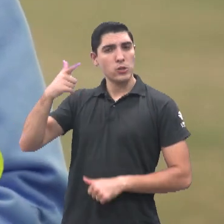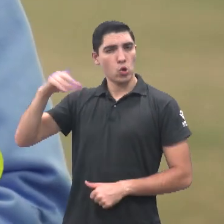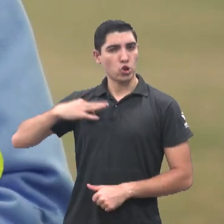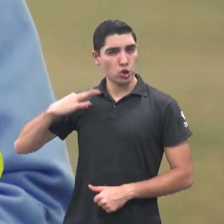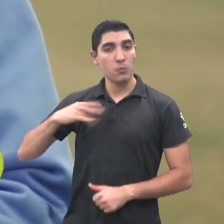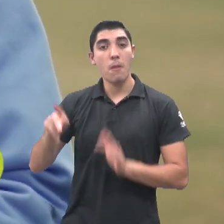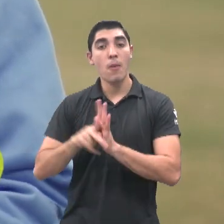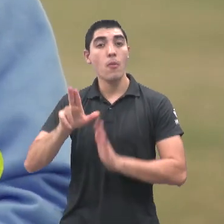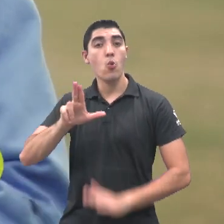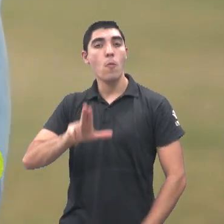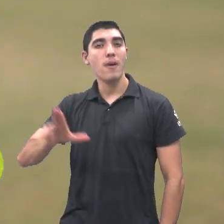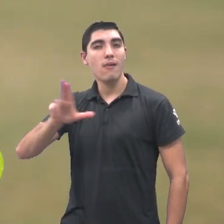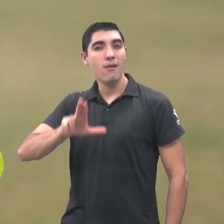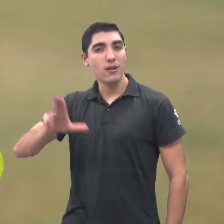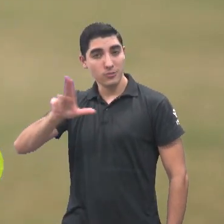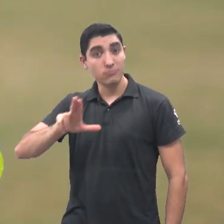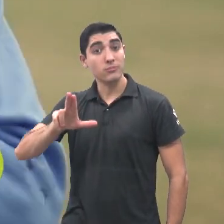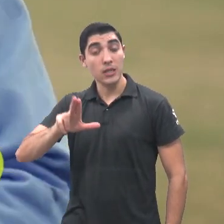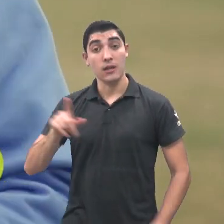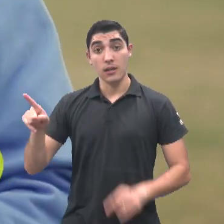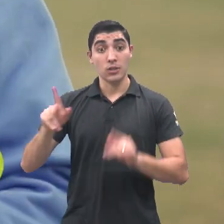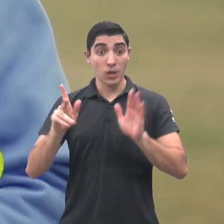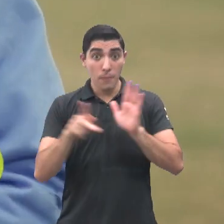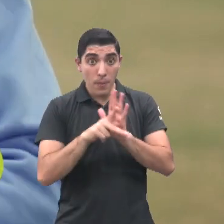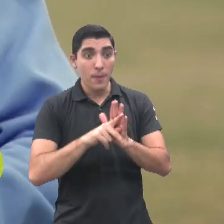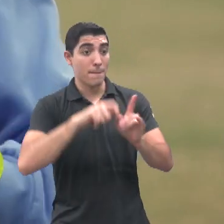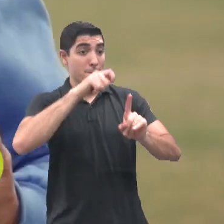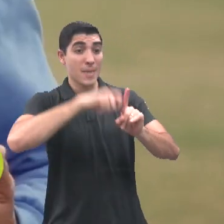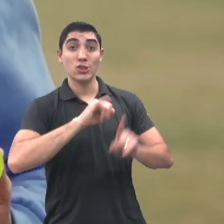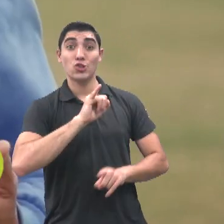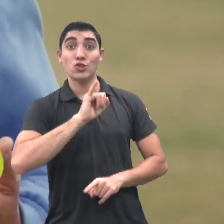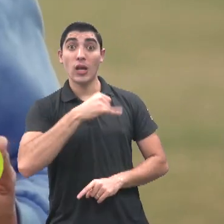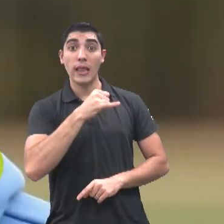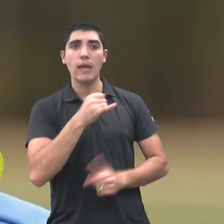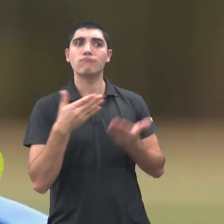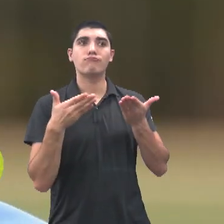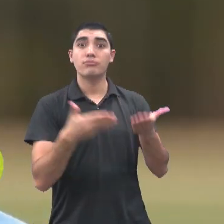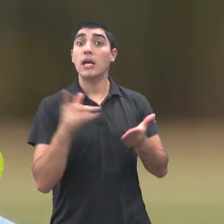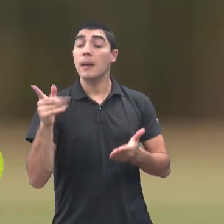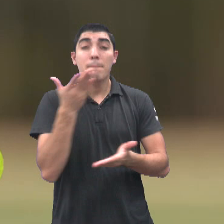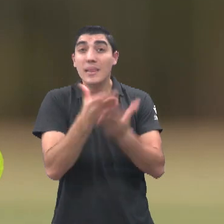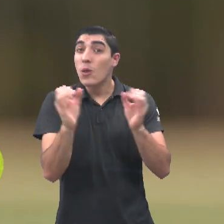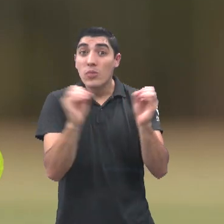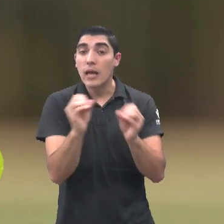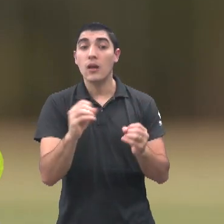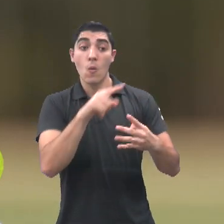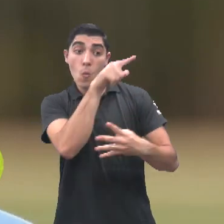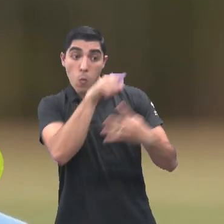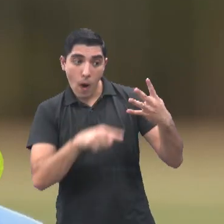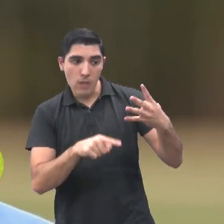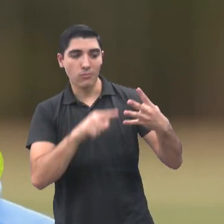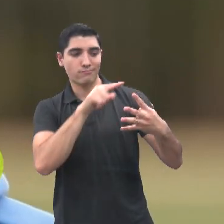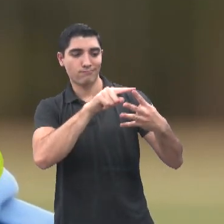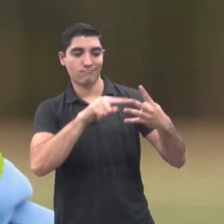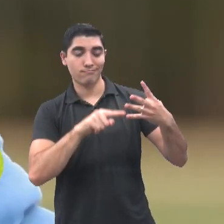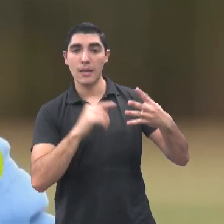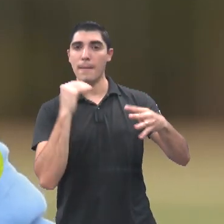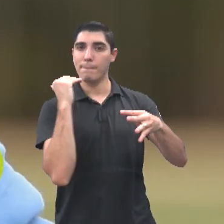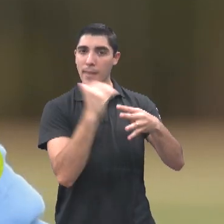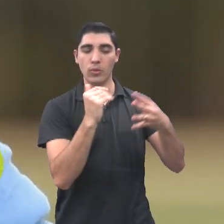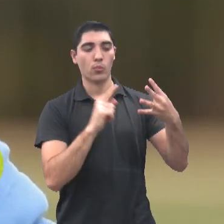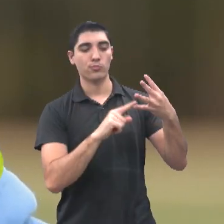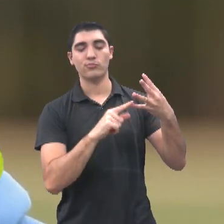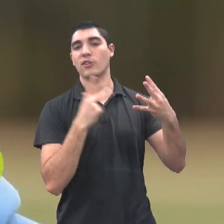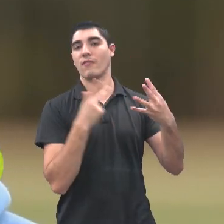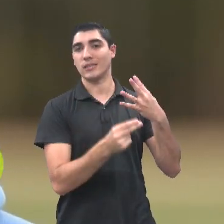no fim de janeiro. E olha só que curioso, invicto no Campeonato Mineiro. Em 4 jogos ele empatou 3 e venceu 1, mas